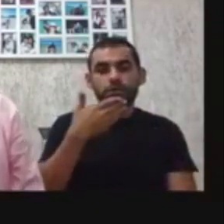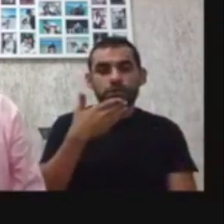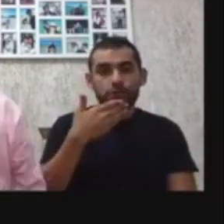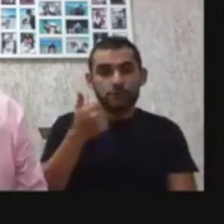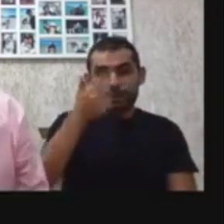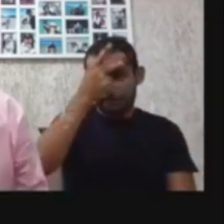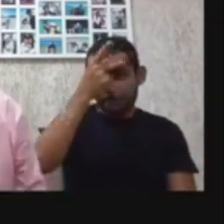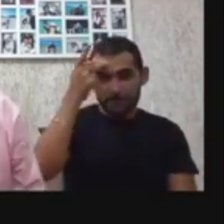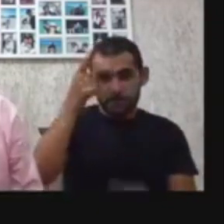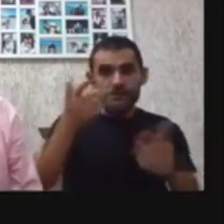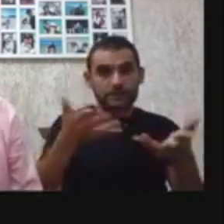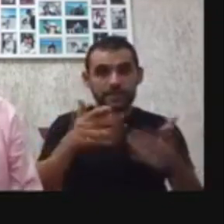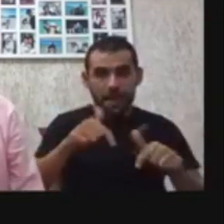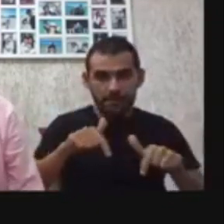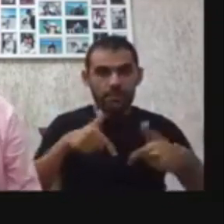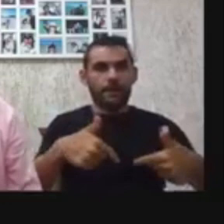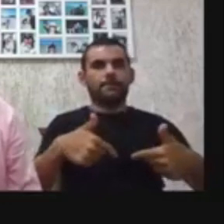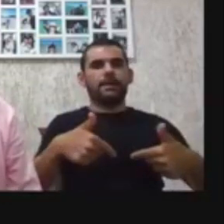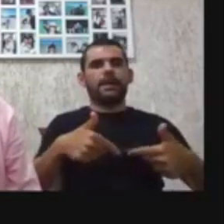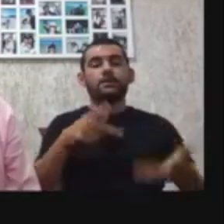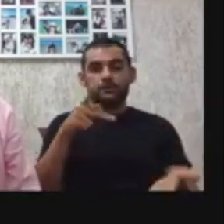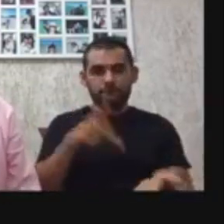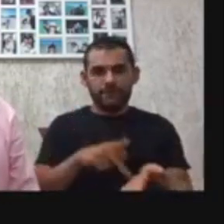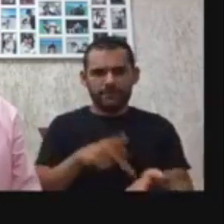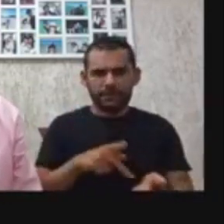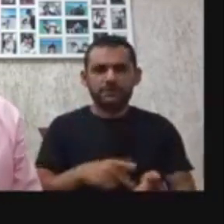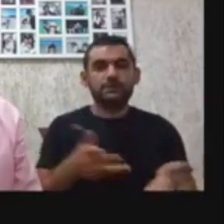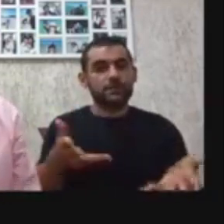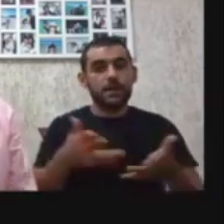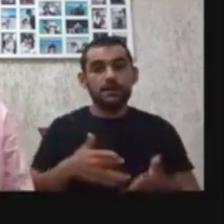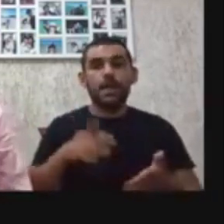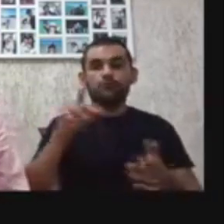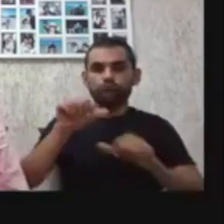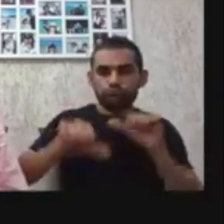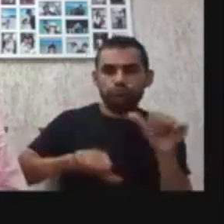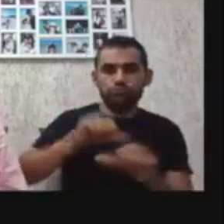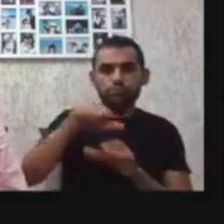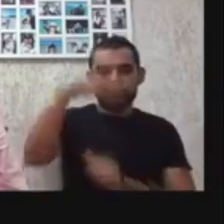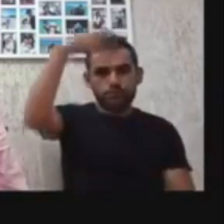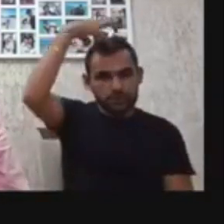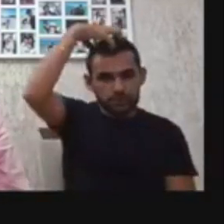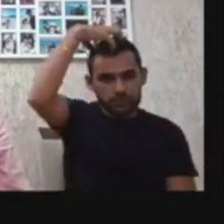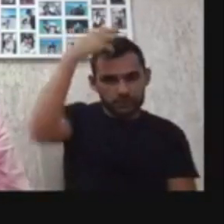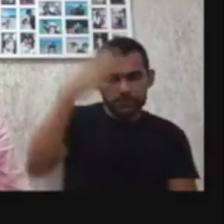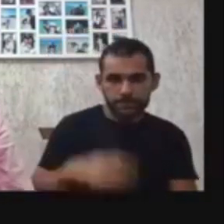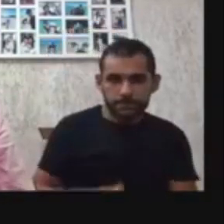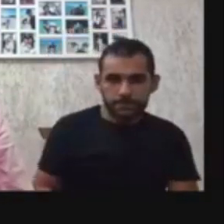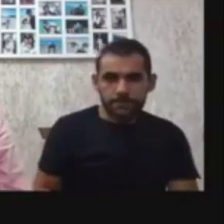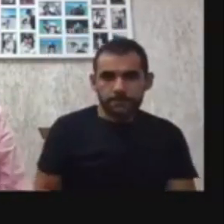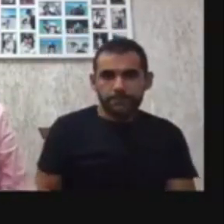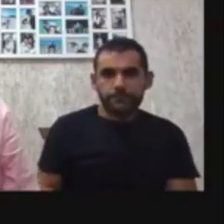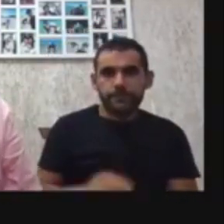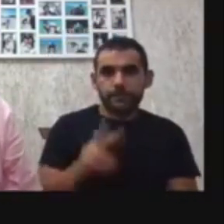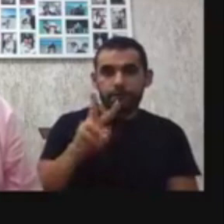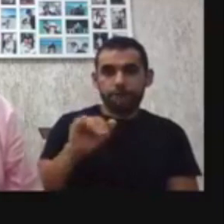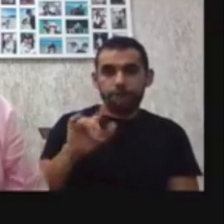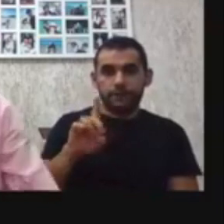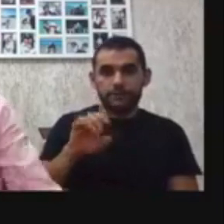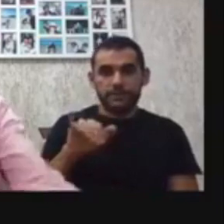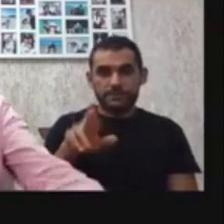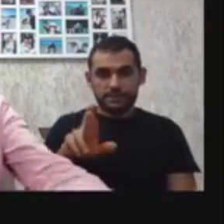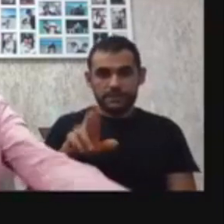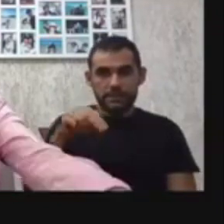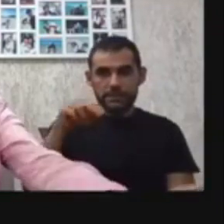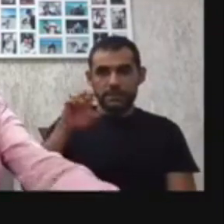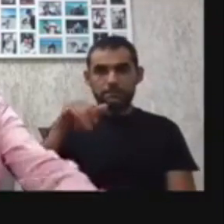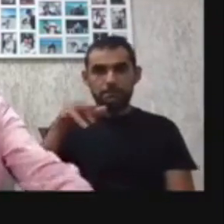pessoa que quer trabalhar, que realmente quer fazer a transformação de São João del Rei. Sabe? Valdeci e Neymar